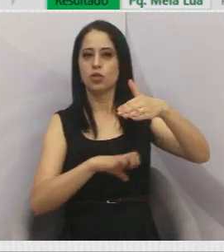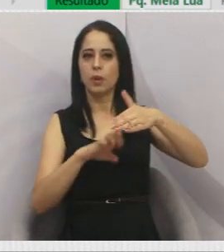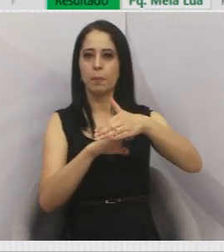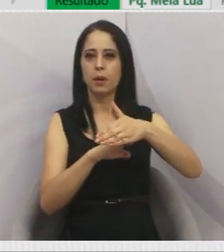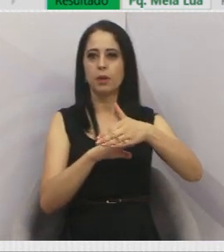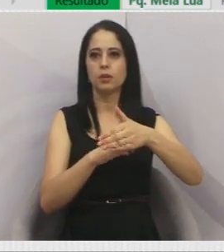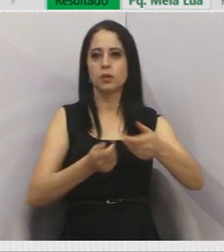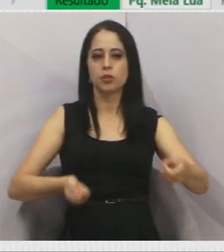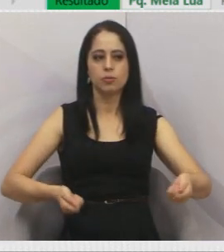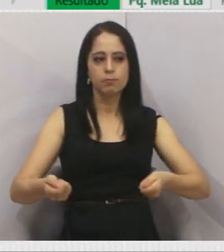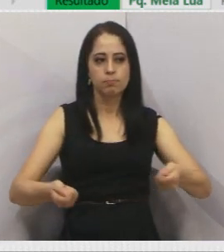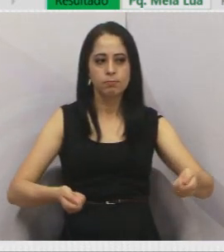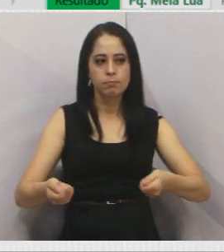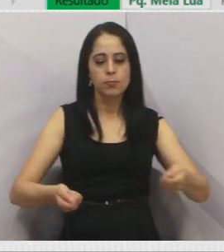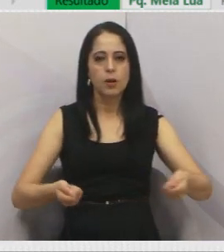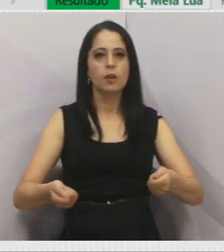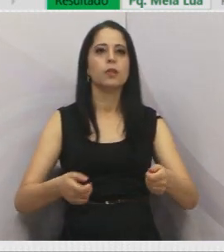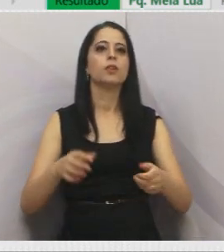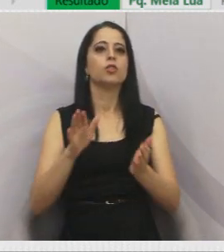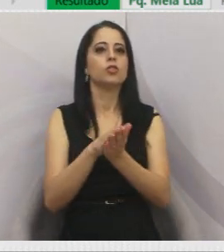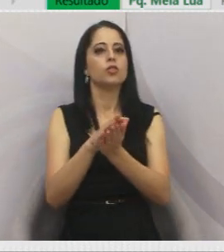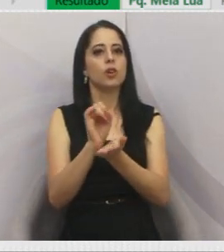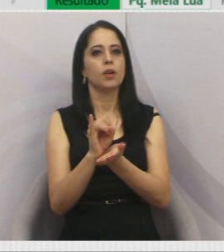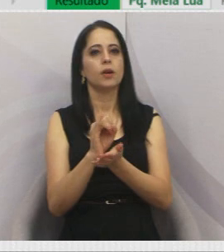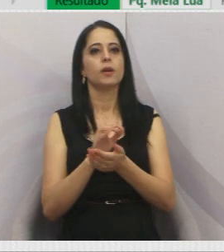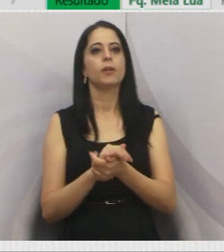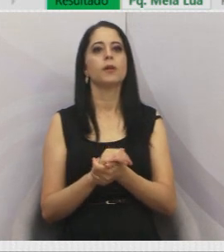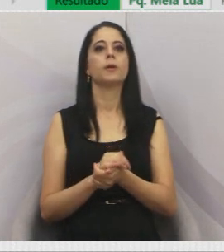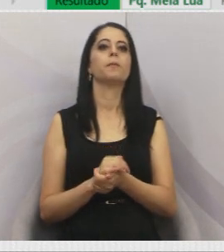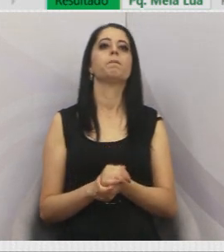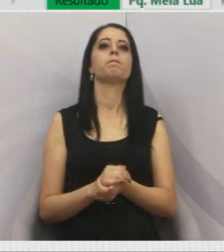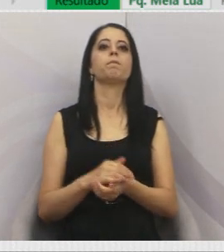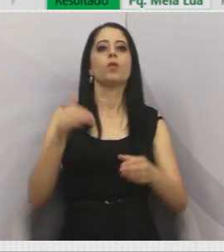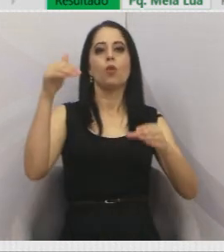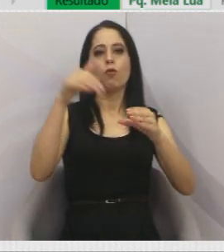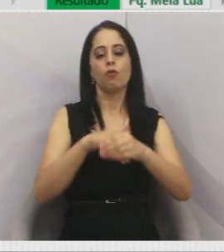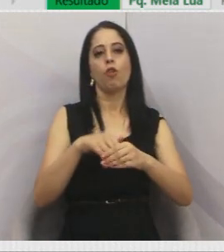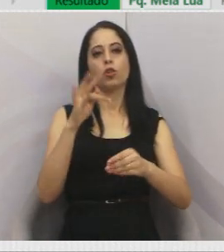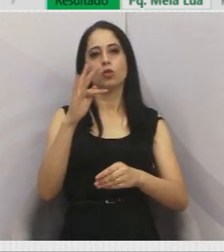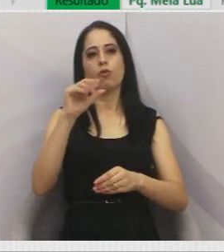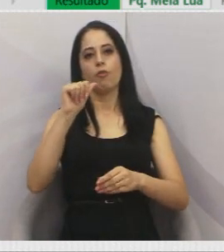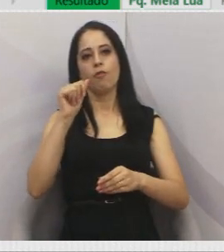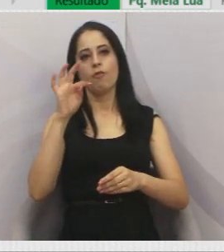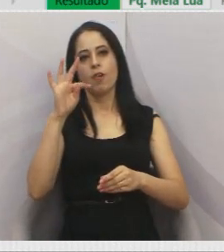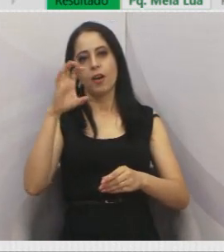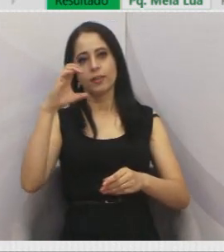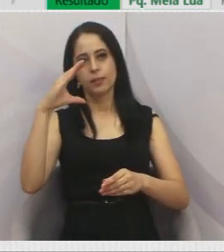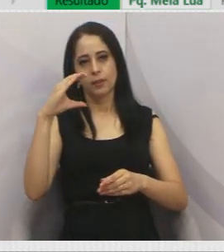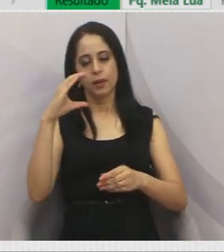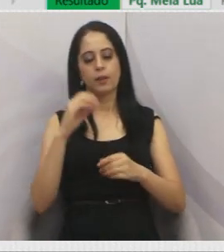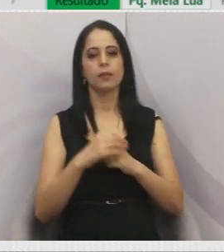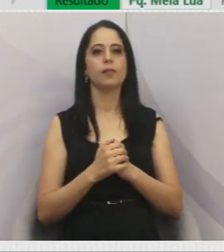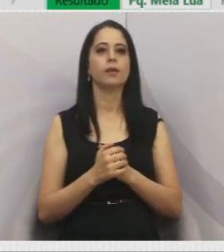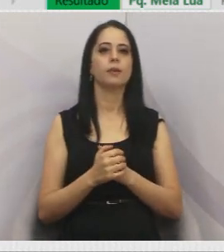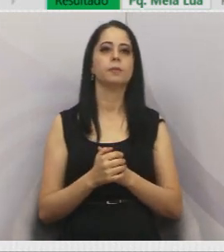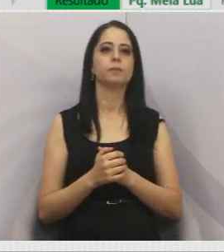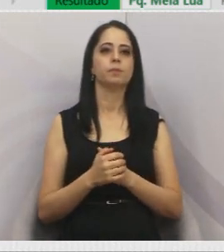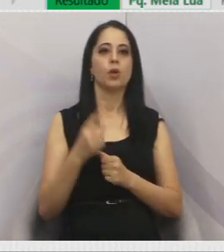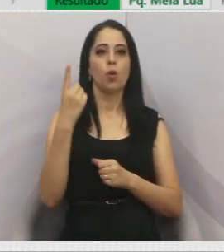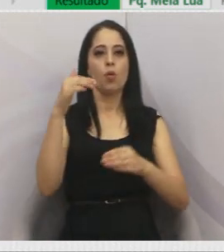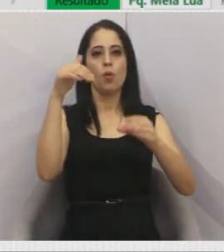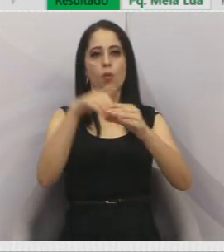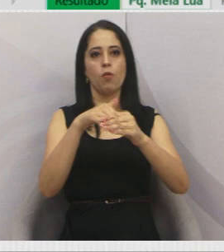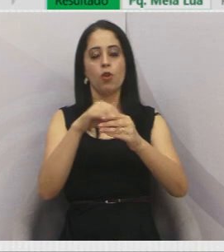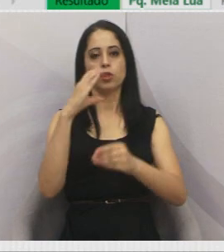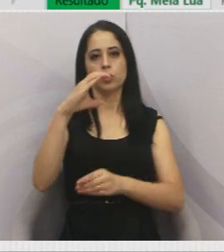Jacareí. Segmento entidades acadêmicas, FATEC Jacareí. Segmento organização da sociedade civil, um